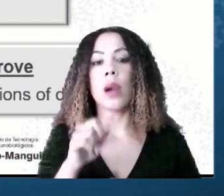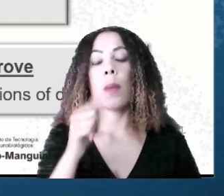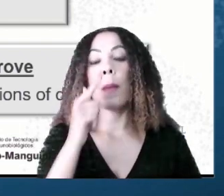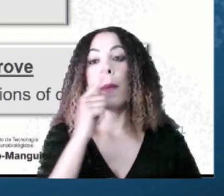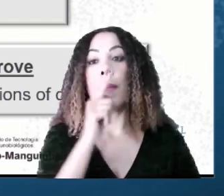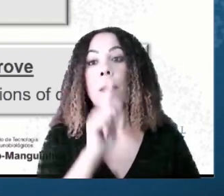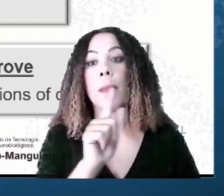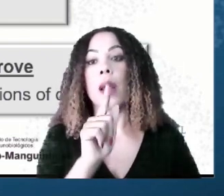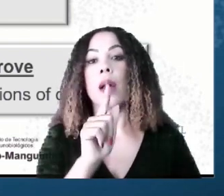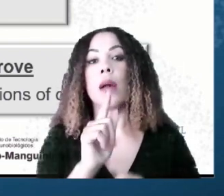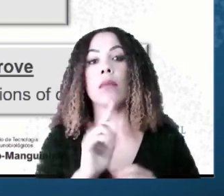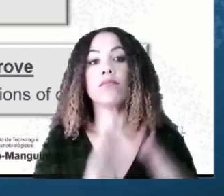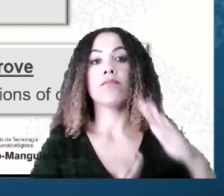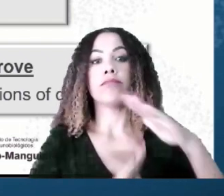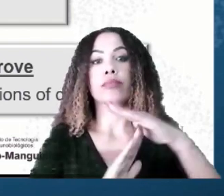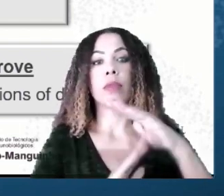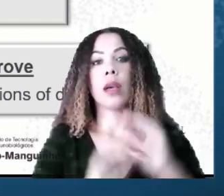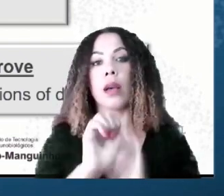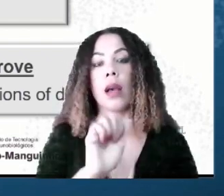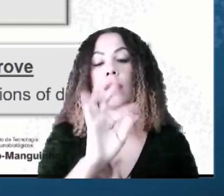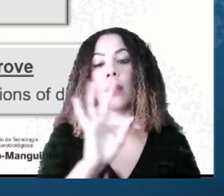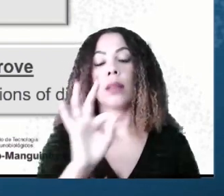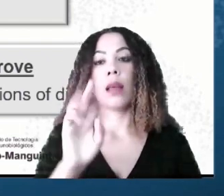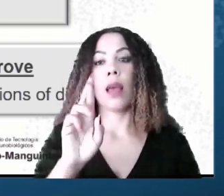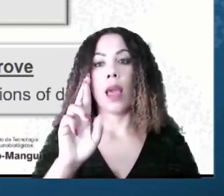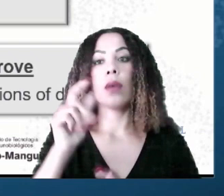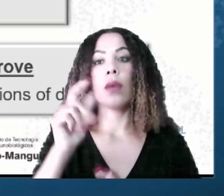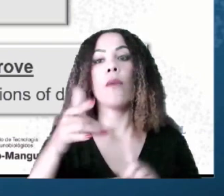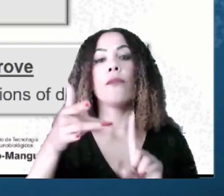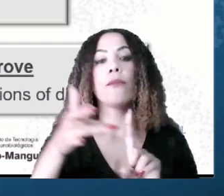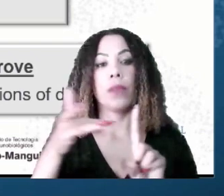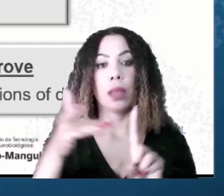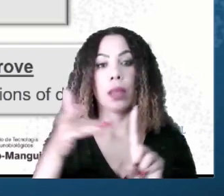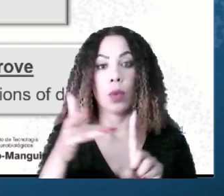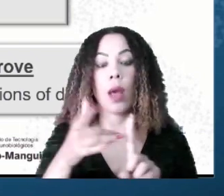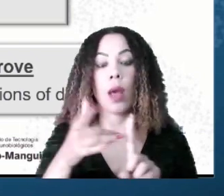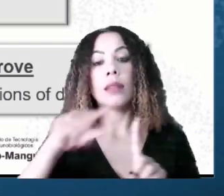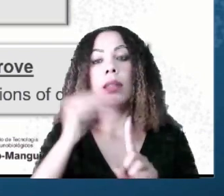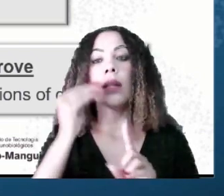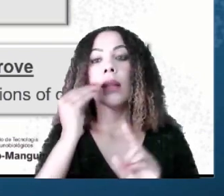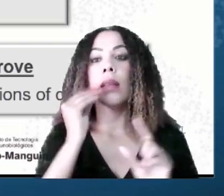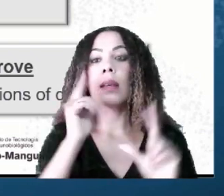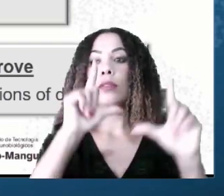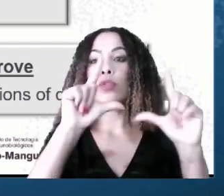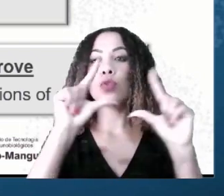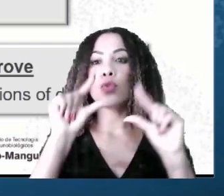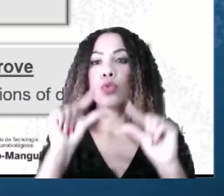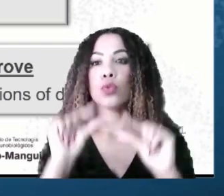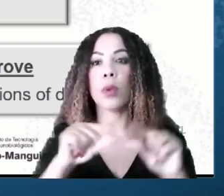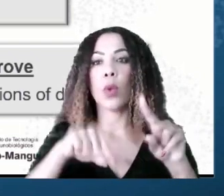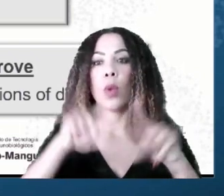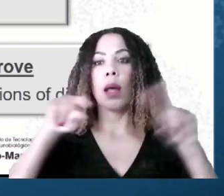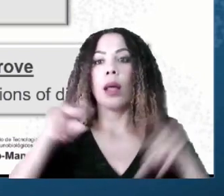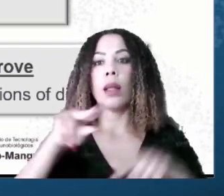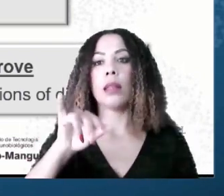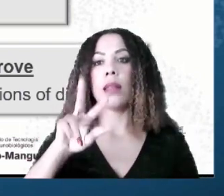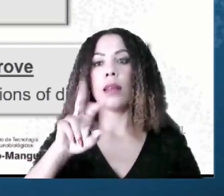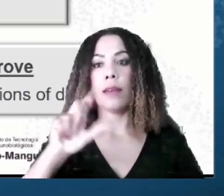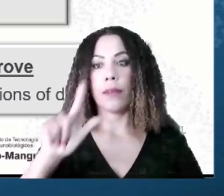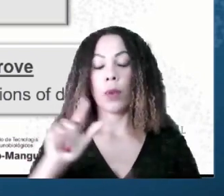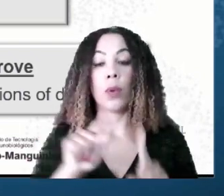atingir o TTR no fígado. Então, a gente tentou diminuir os níveis e aí